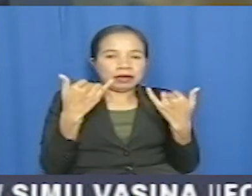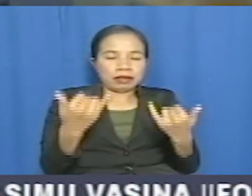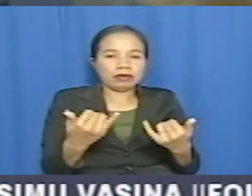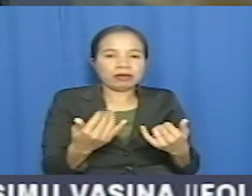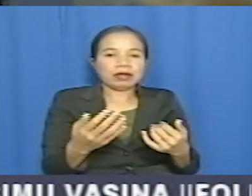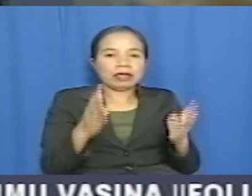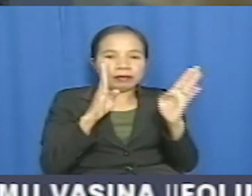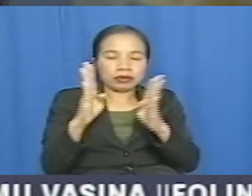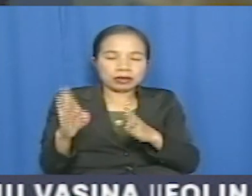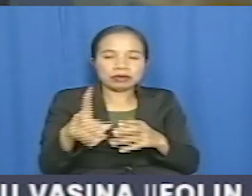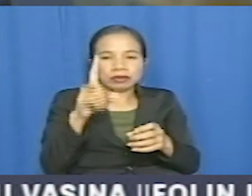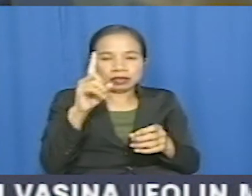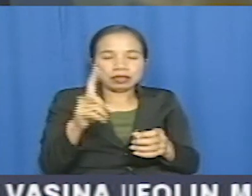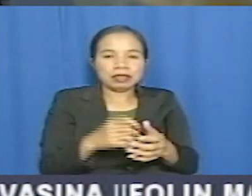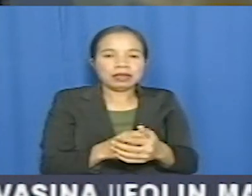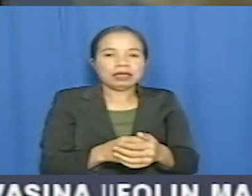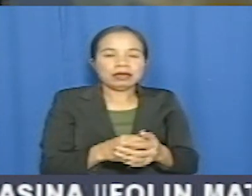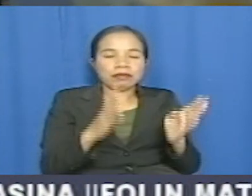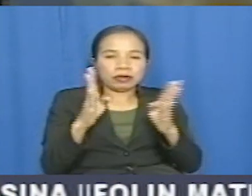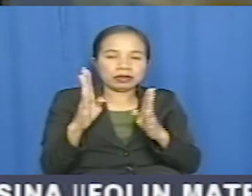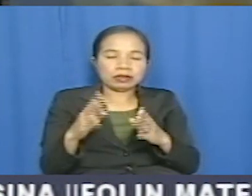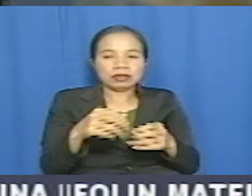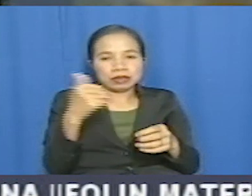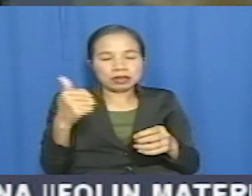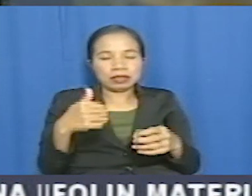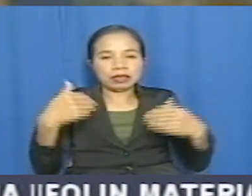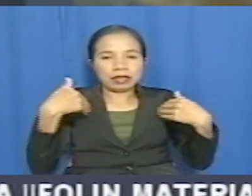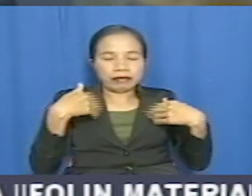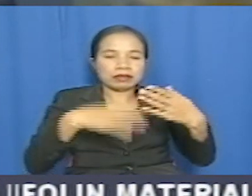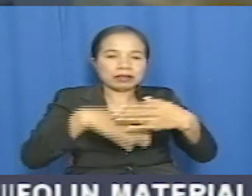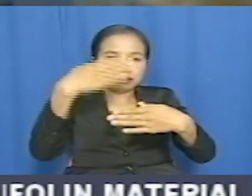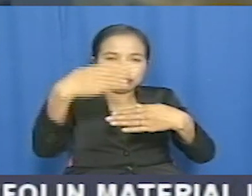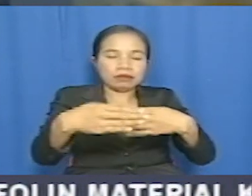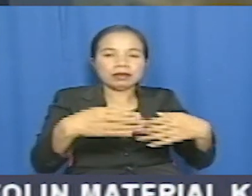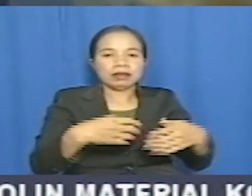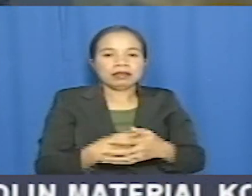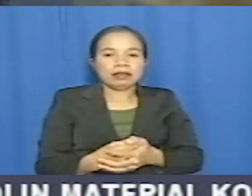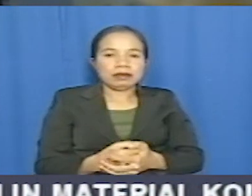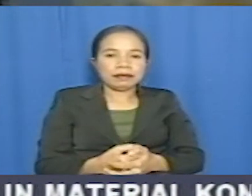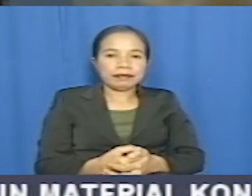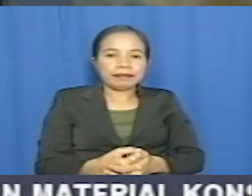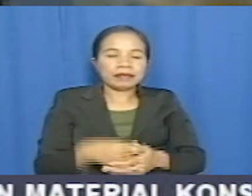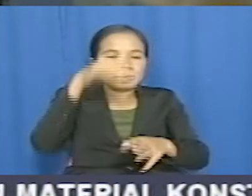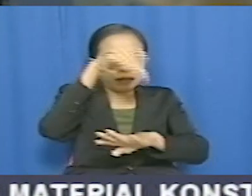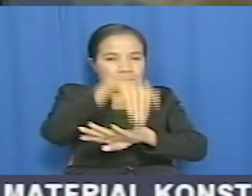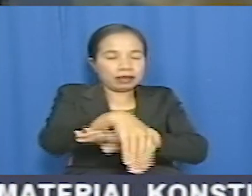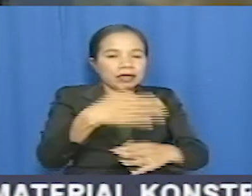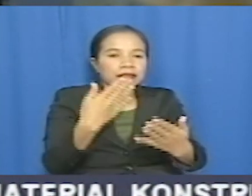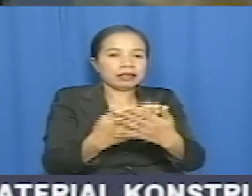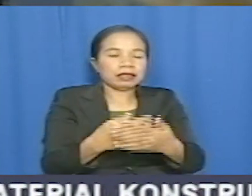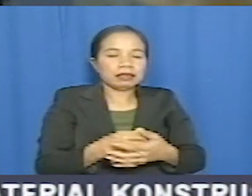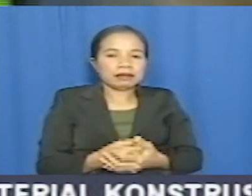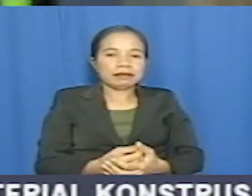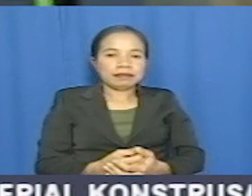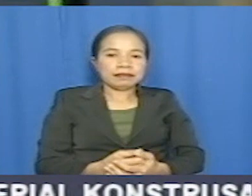ihala proceso ida, ihala proceso instalação, no ida seluk se iha fase tuirmai. E kalandiak ba señor